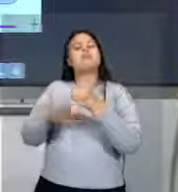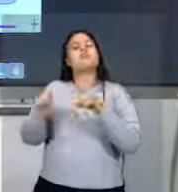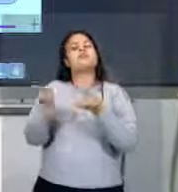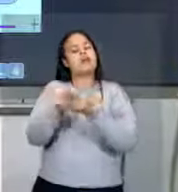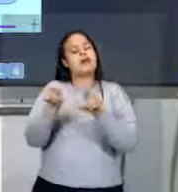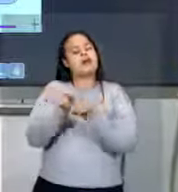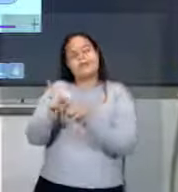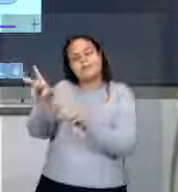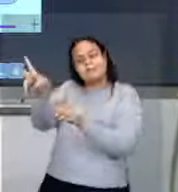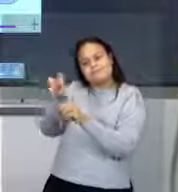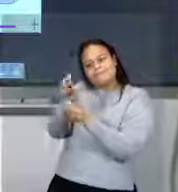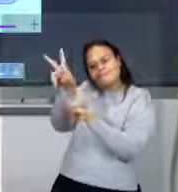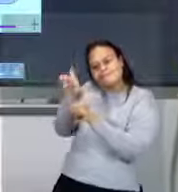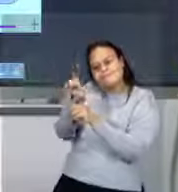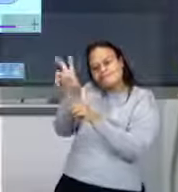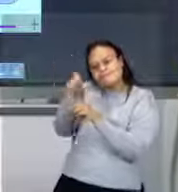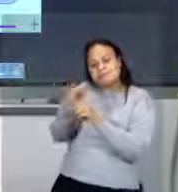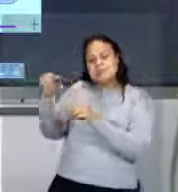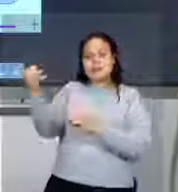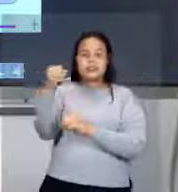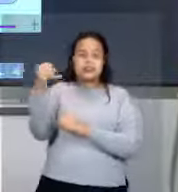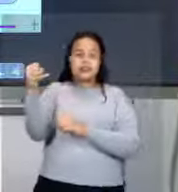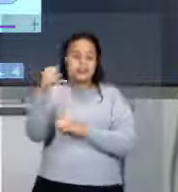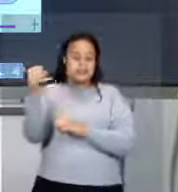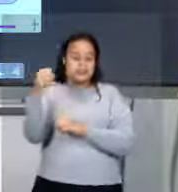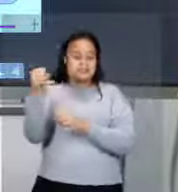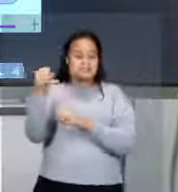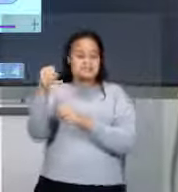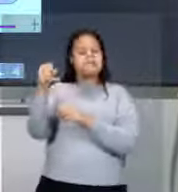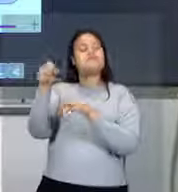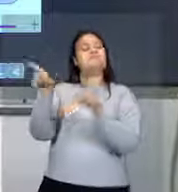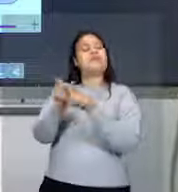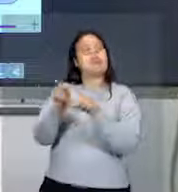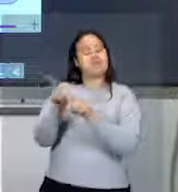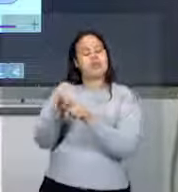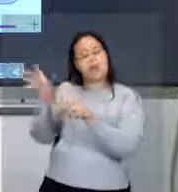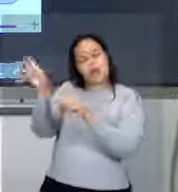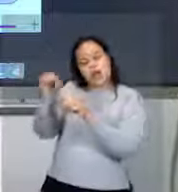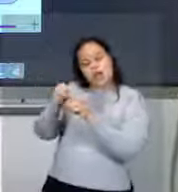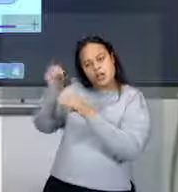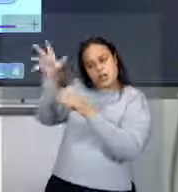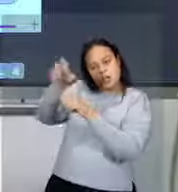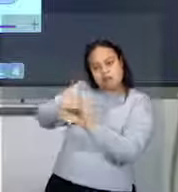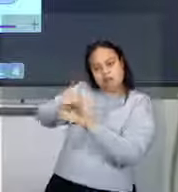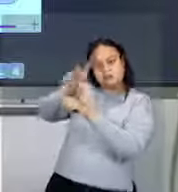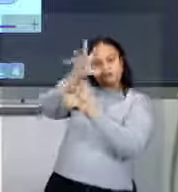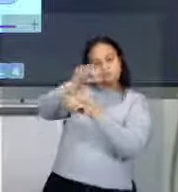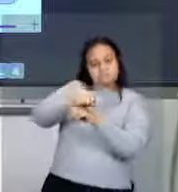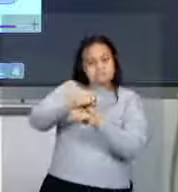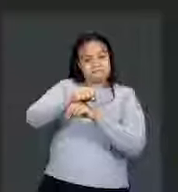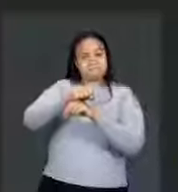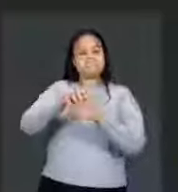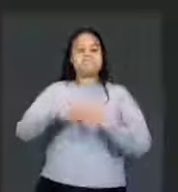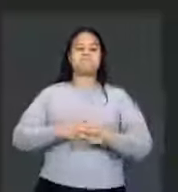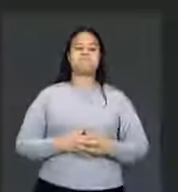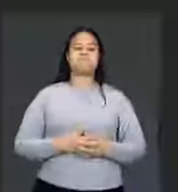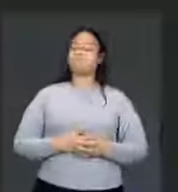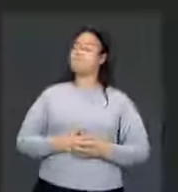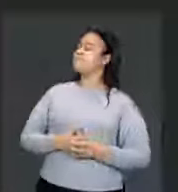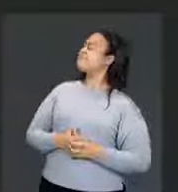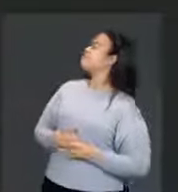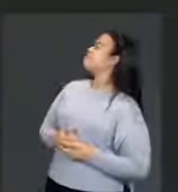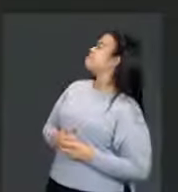polo negativo, porque cargas de mesmo sinal se repelem. Então, aparece a